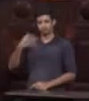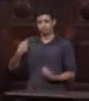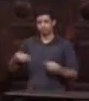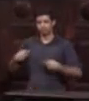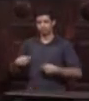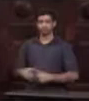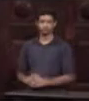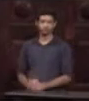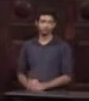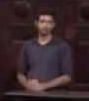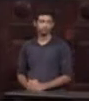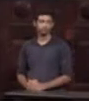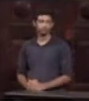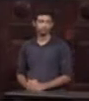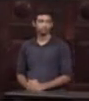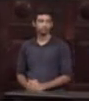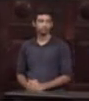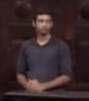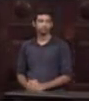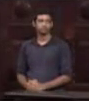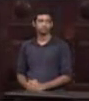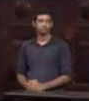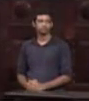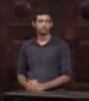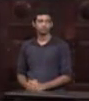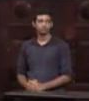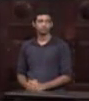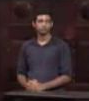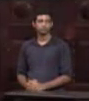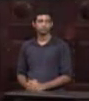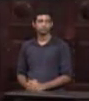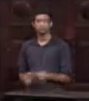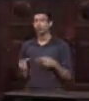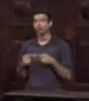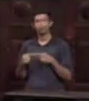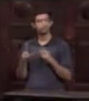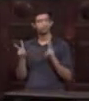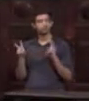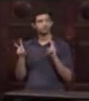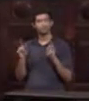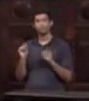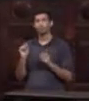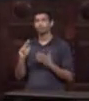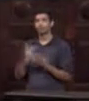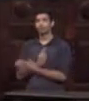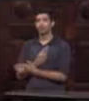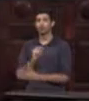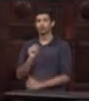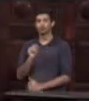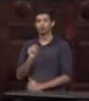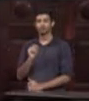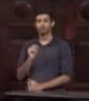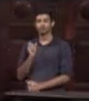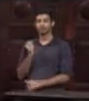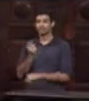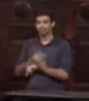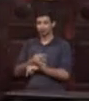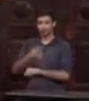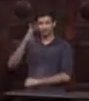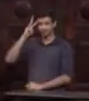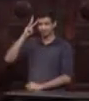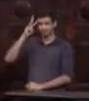casa. É relacionado ao que aconteceu na madrugada de